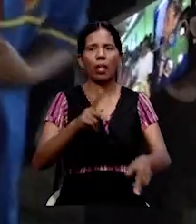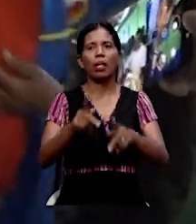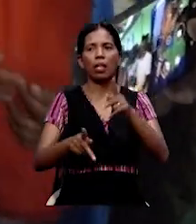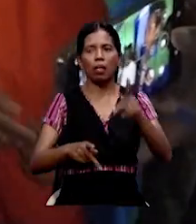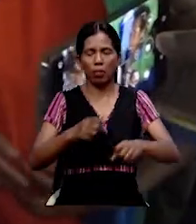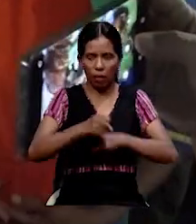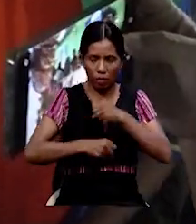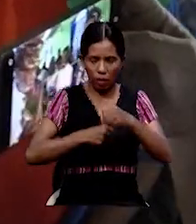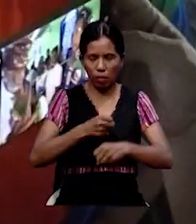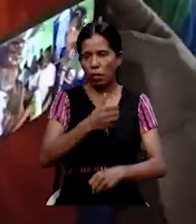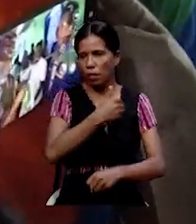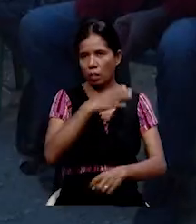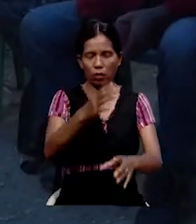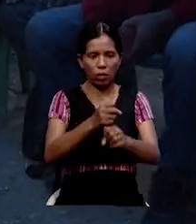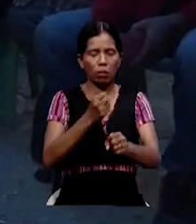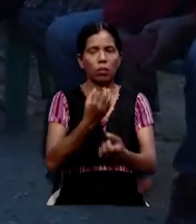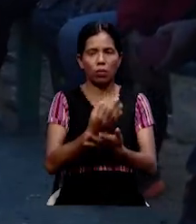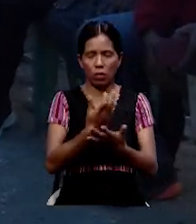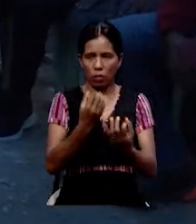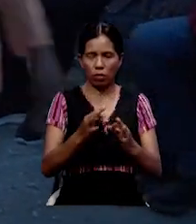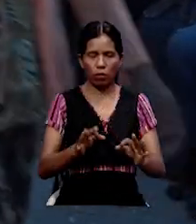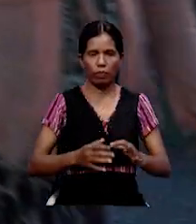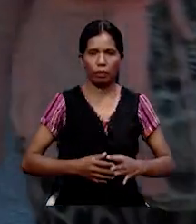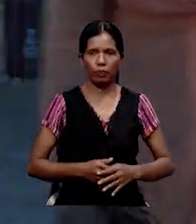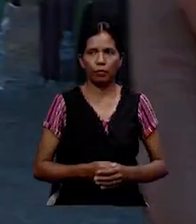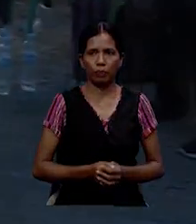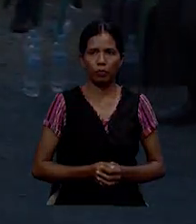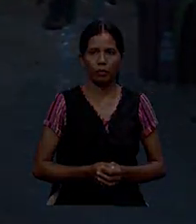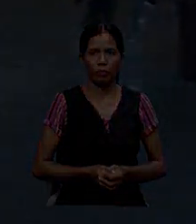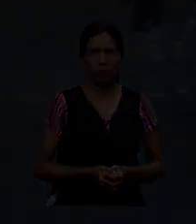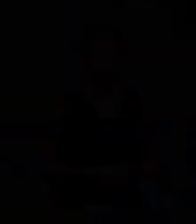terus liu sida uximo hotum. Jimmy Fernandes, Juvel da Costa, Diemen.